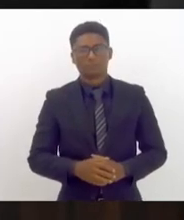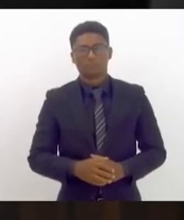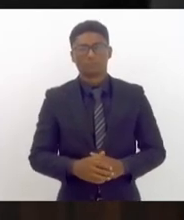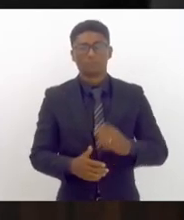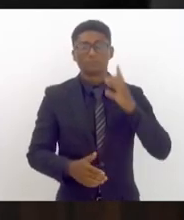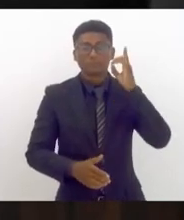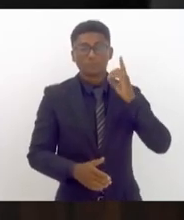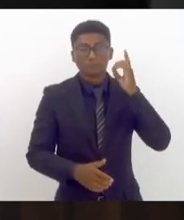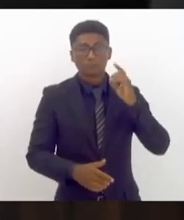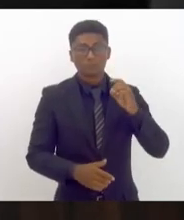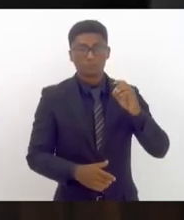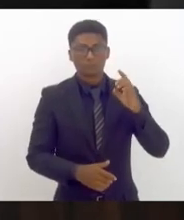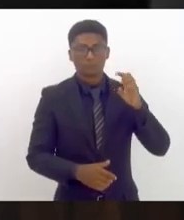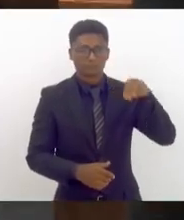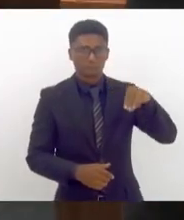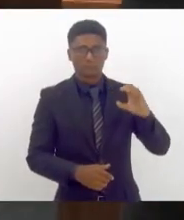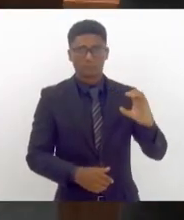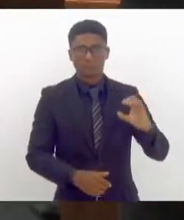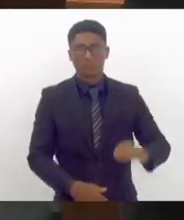Deputado Carlos Mink.